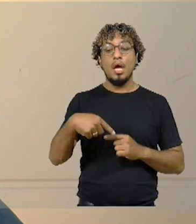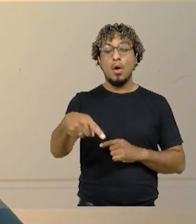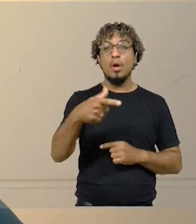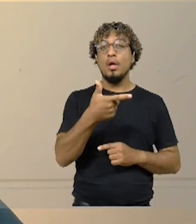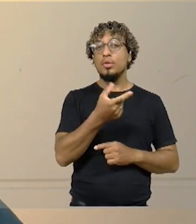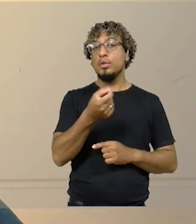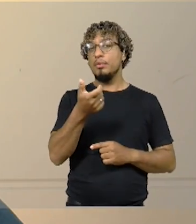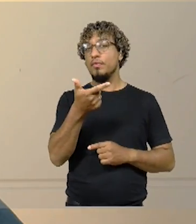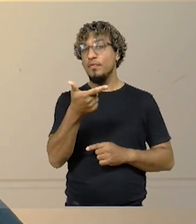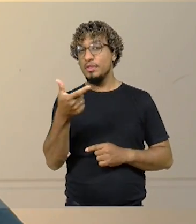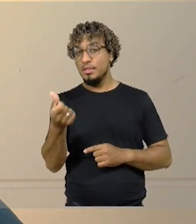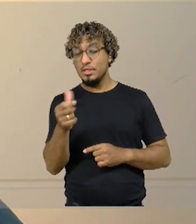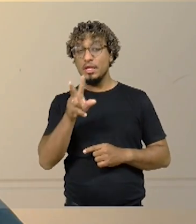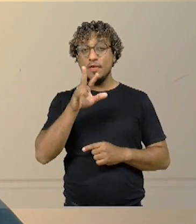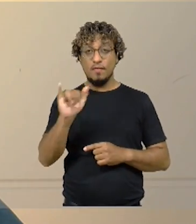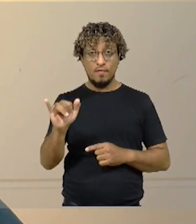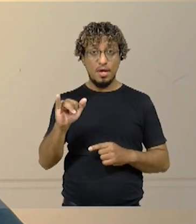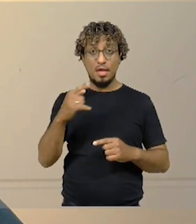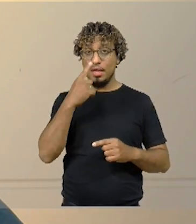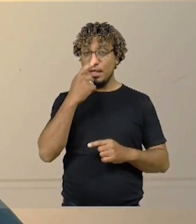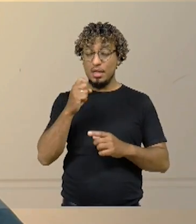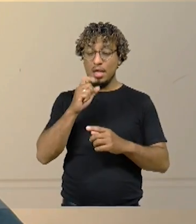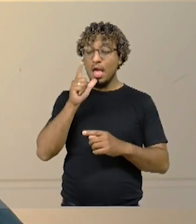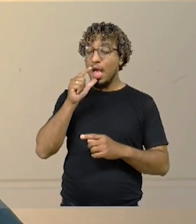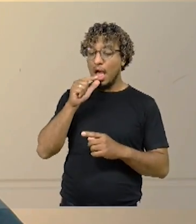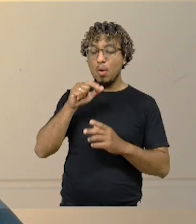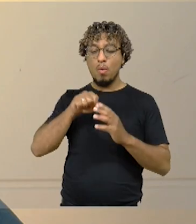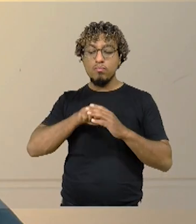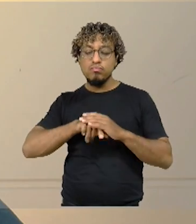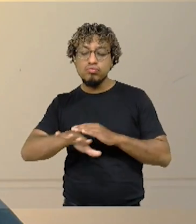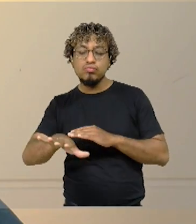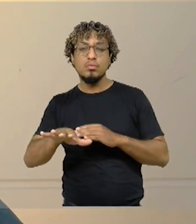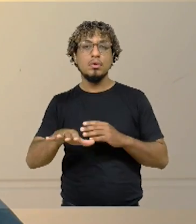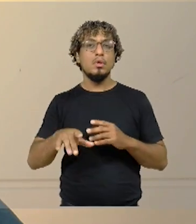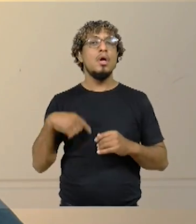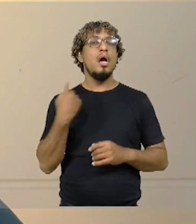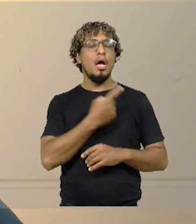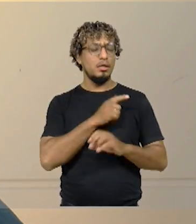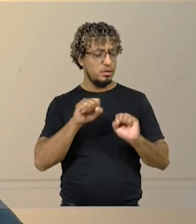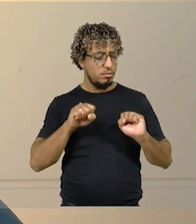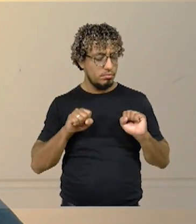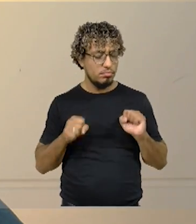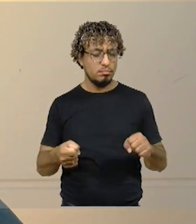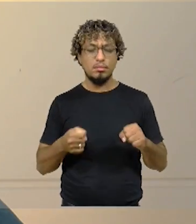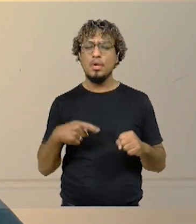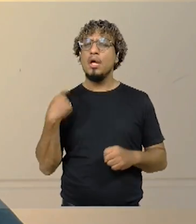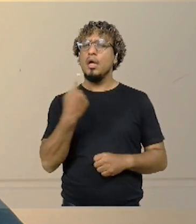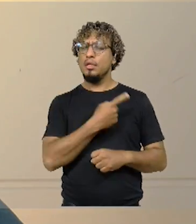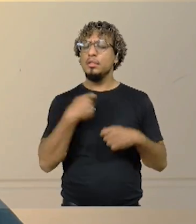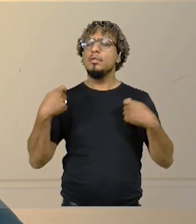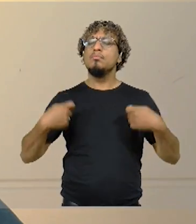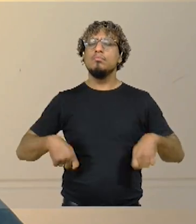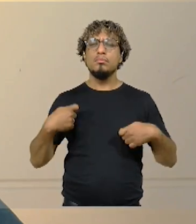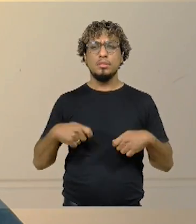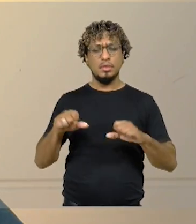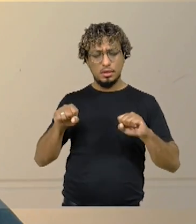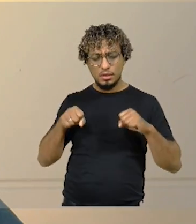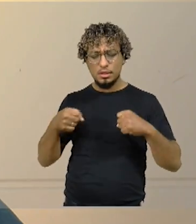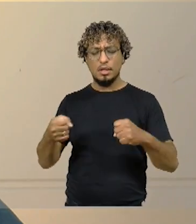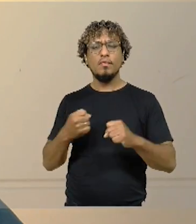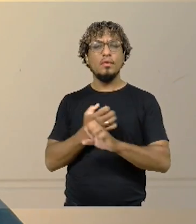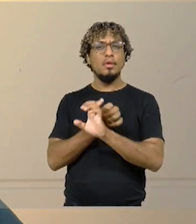com a população que vive diariamente. Então a gente vai discutir o orçamento com o conselho, depois esse orçamento vai para a